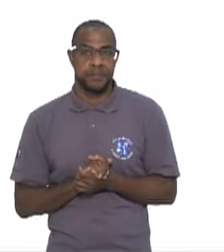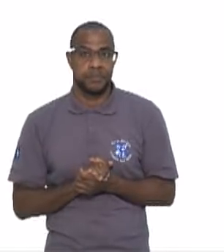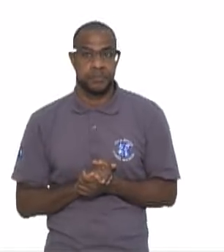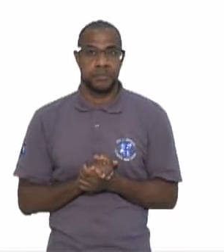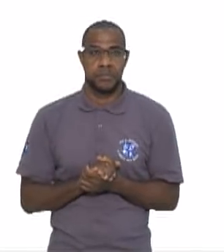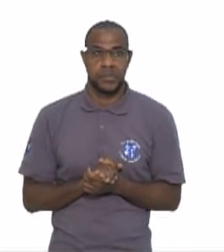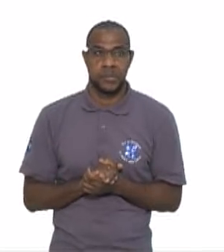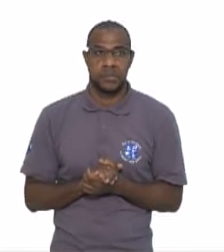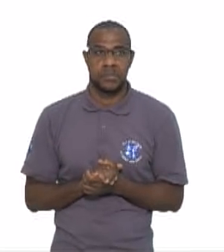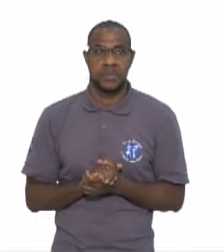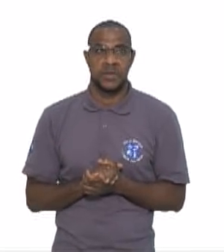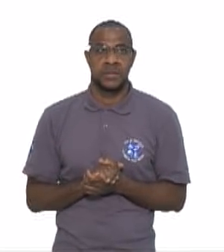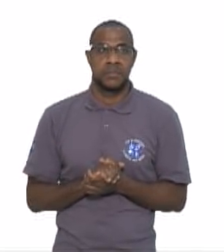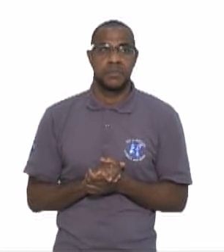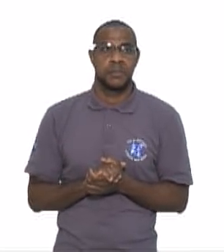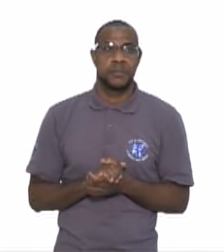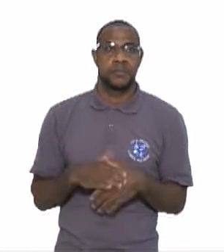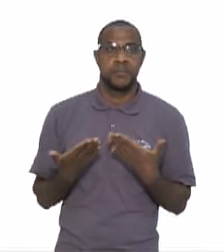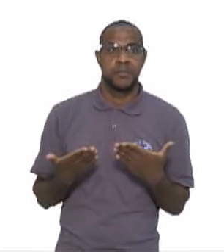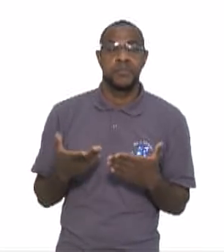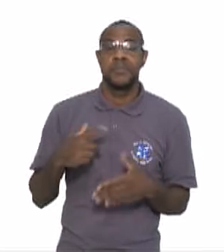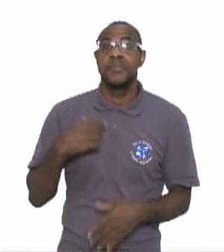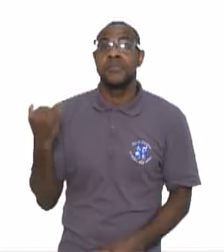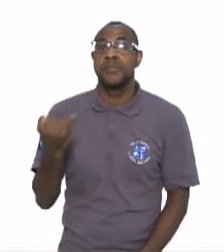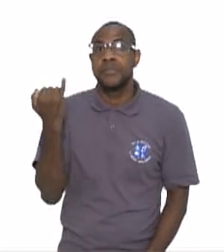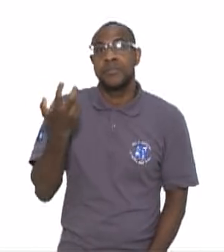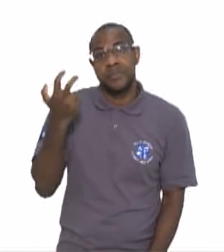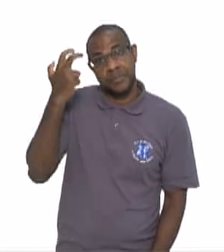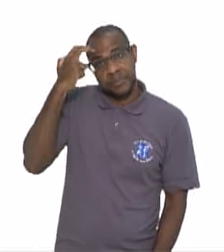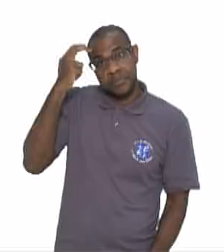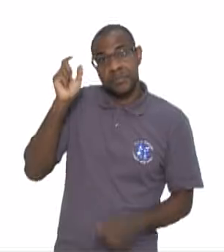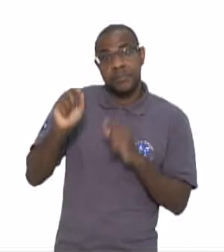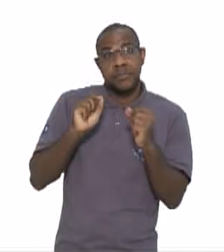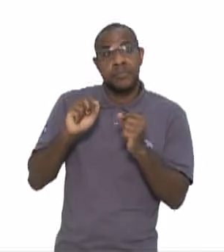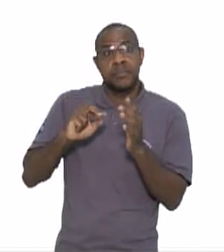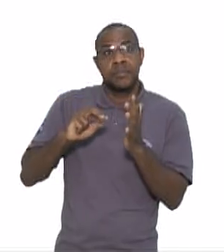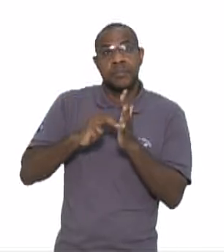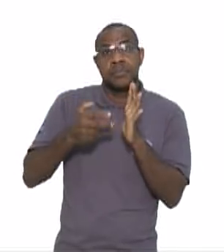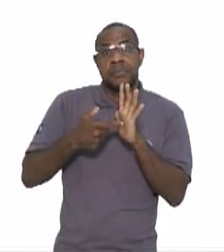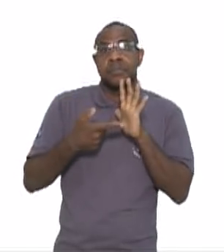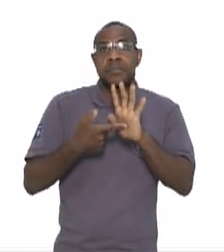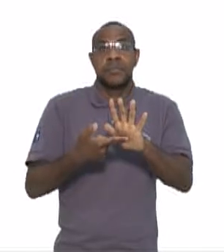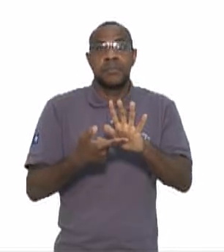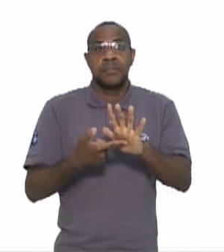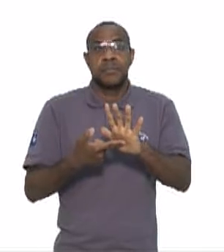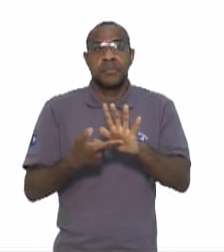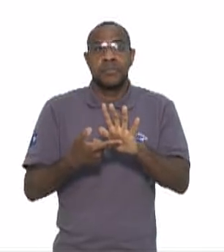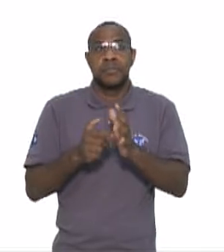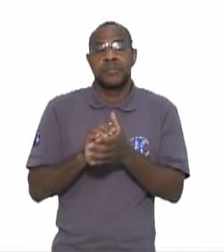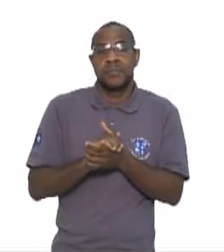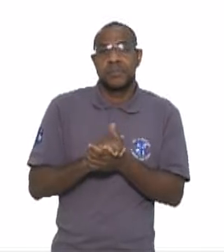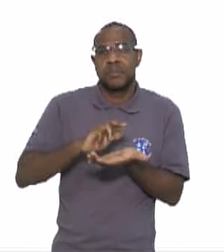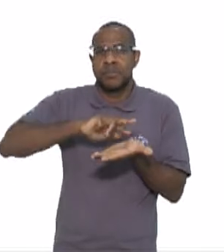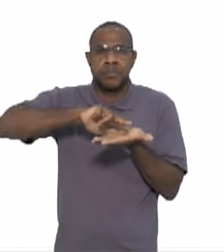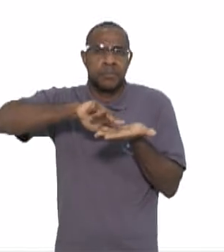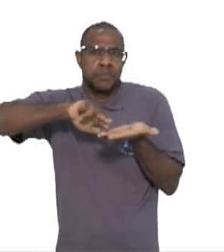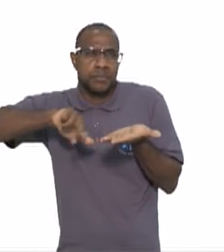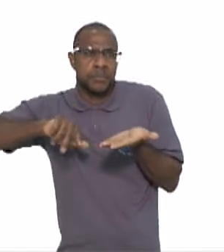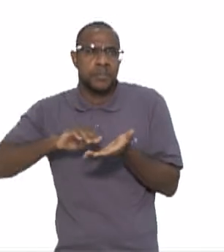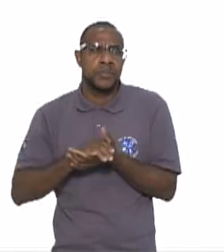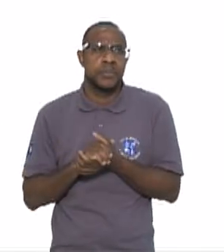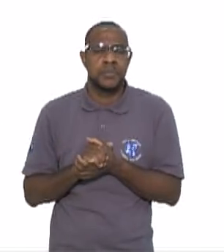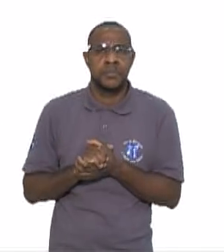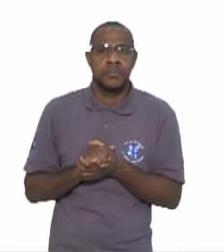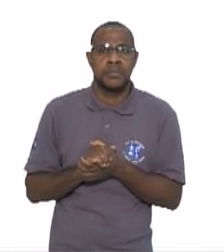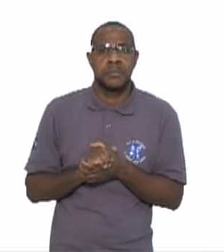Então, os Muiractãs têm tanta importância cultural que eles foram representados em diversas mídias. Mídias, eu quero